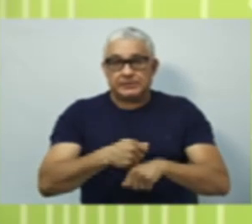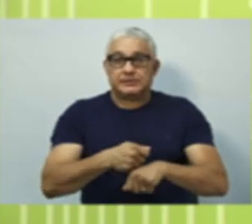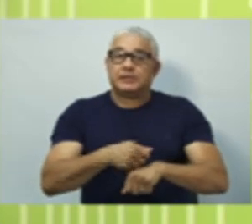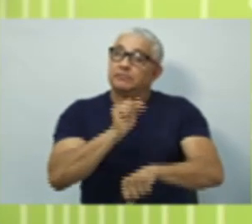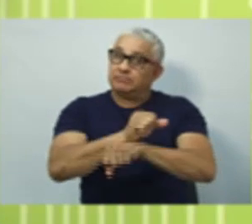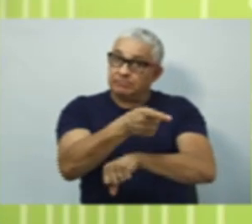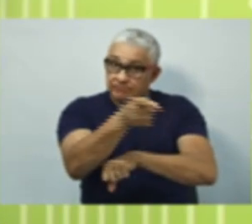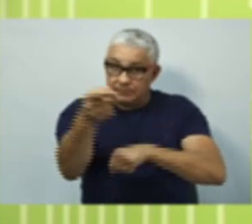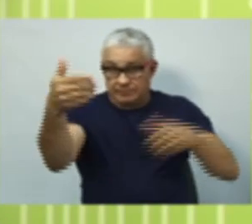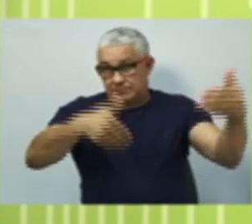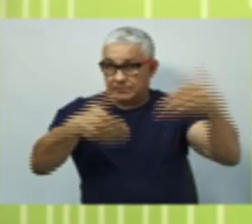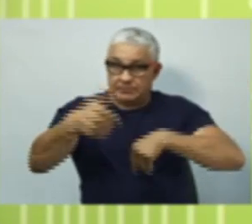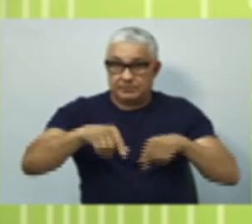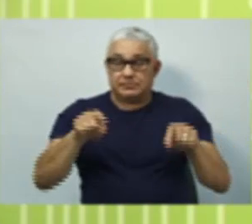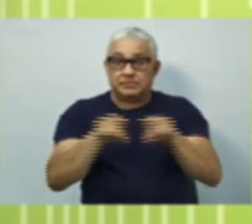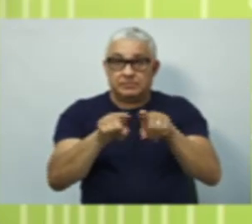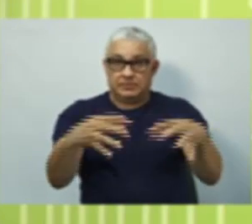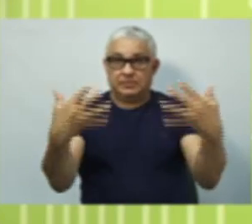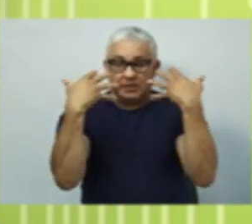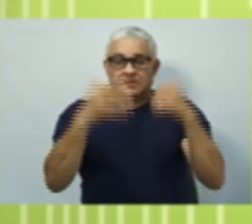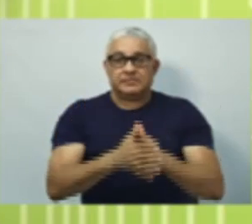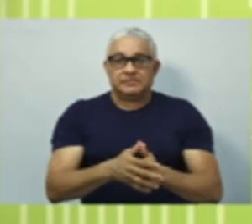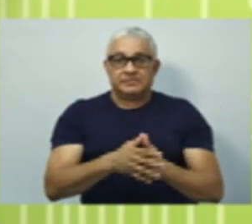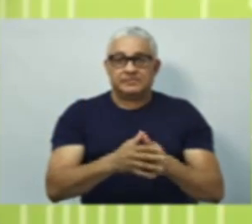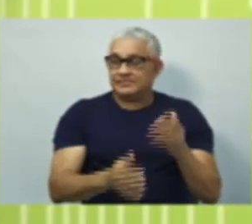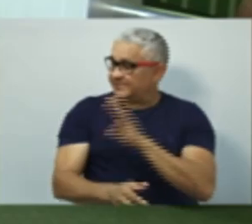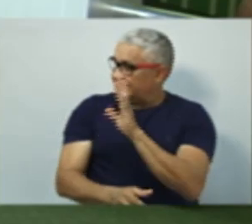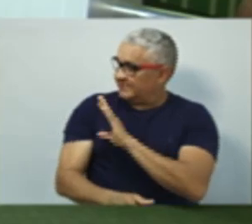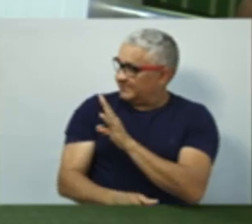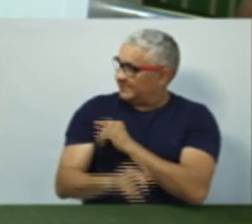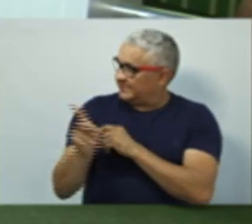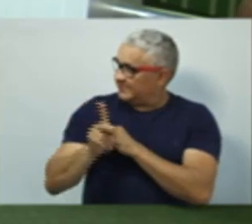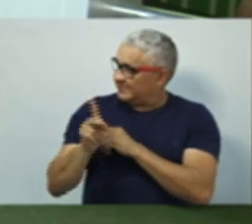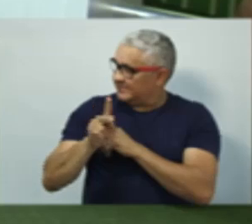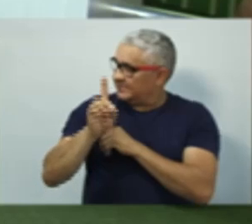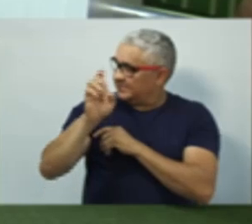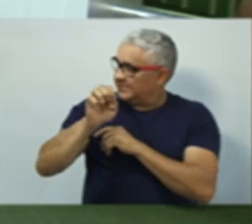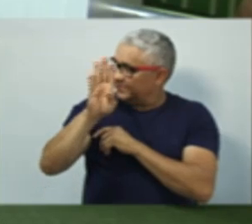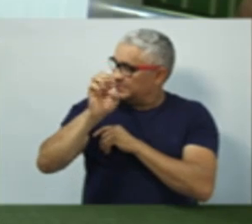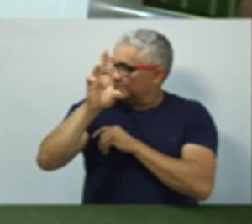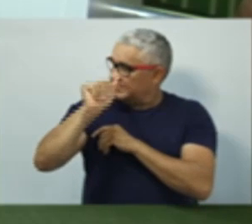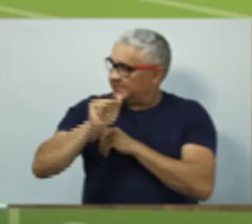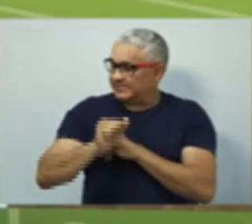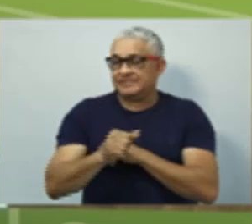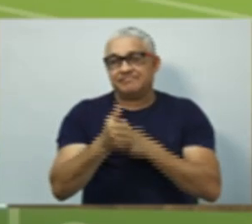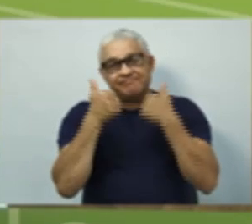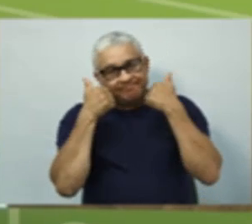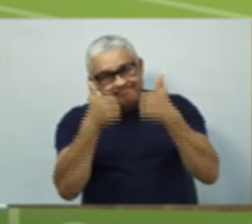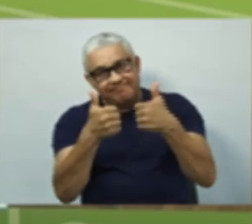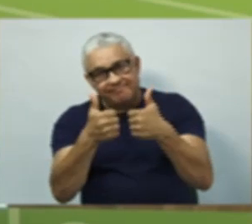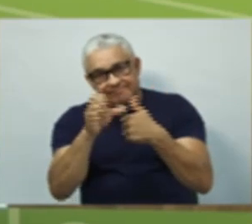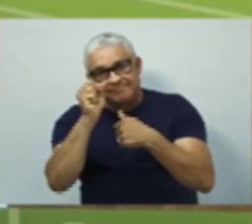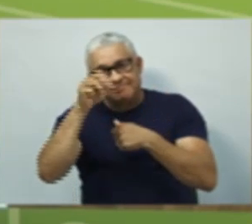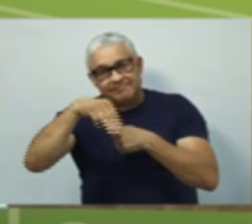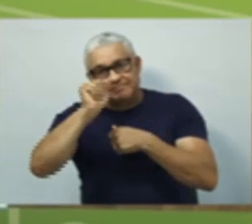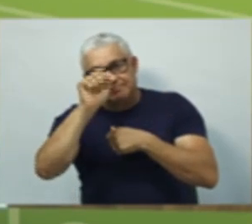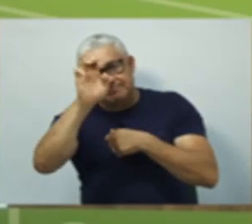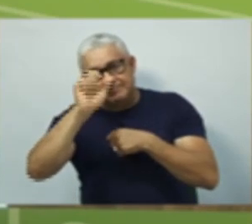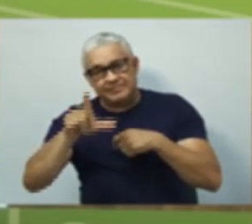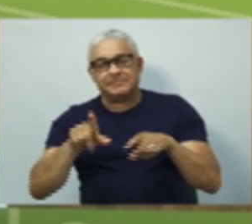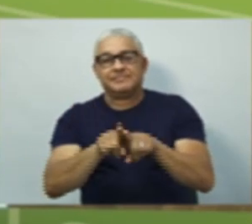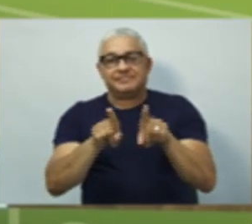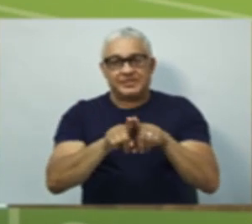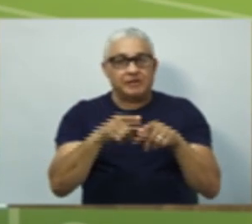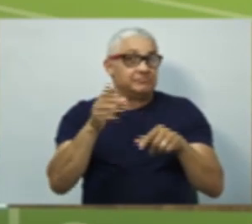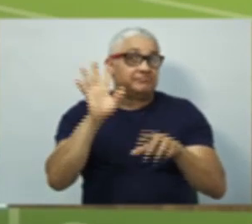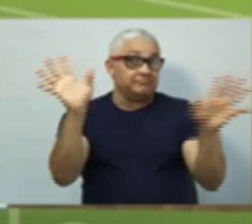com a participação e a atenção de todos. Olá professora Débora, tudo bem? Olá professor Samuel, tudo bem? Olá turmas, como o